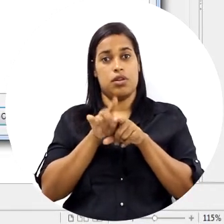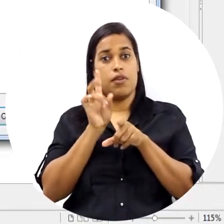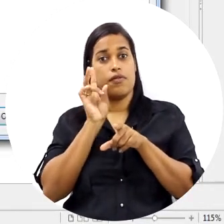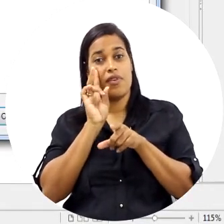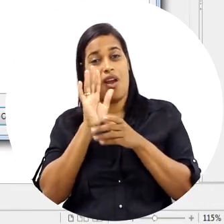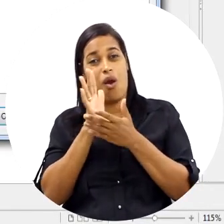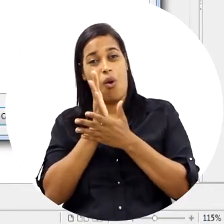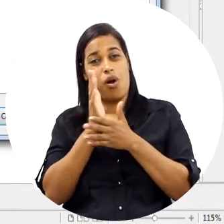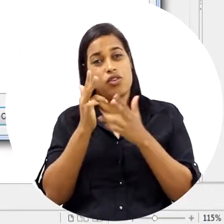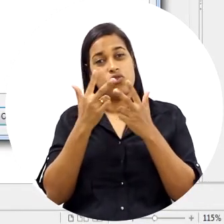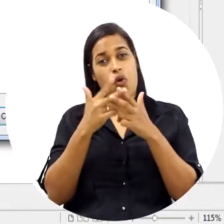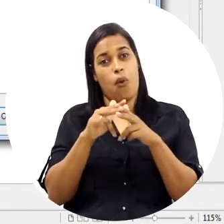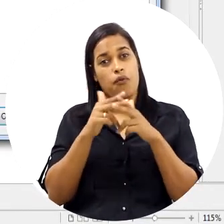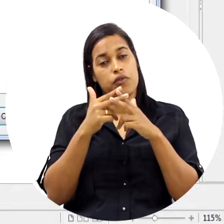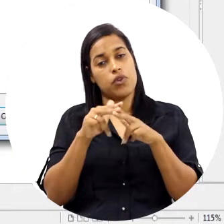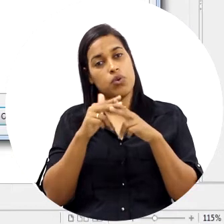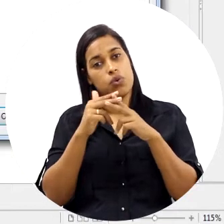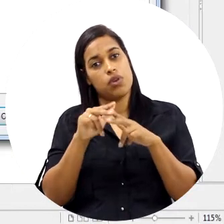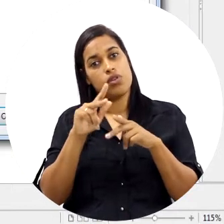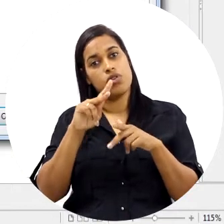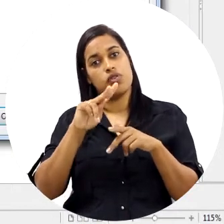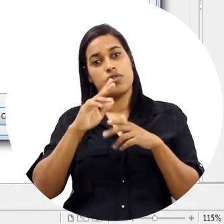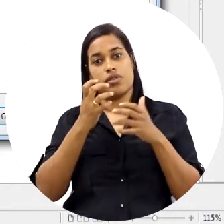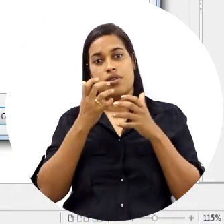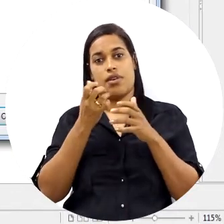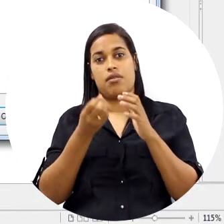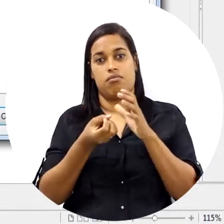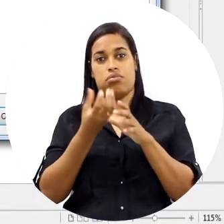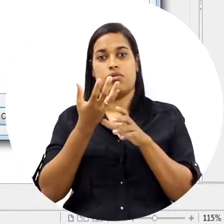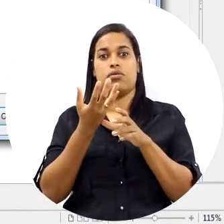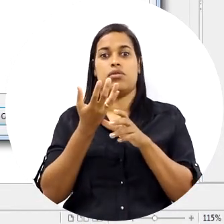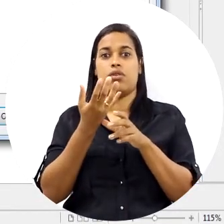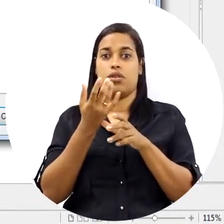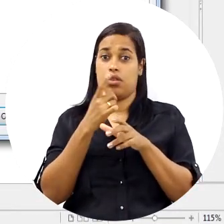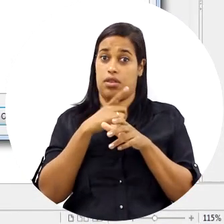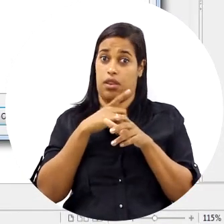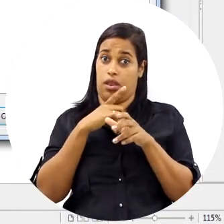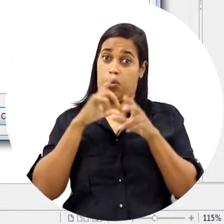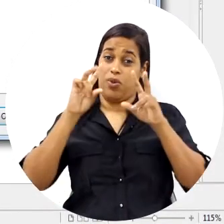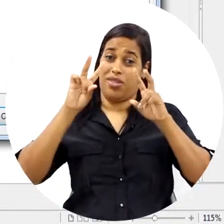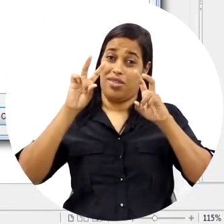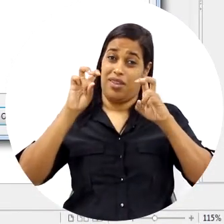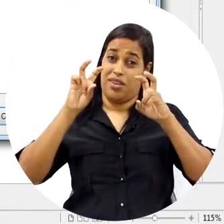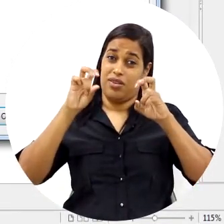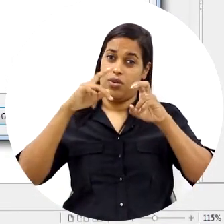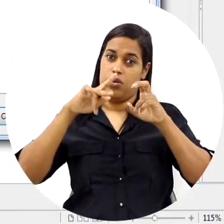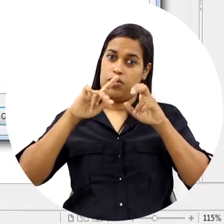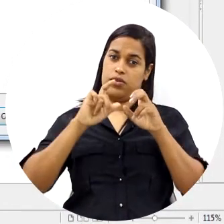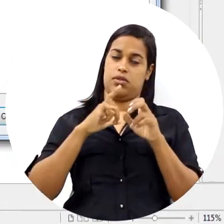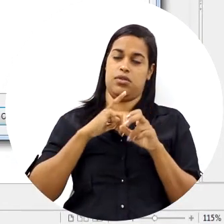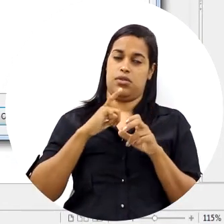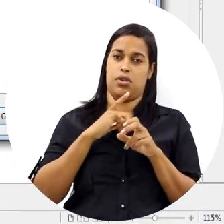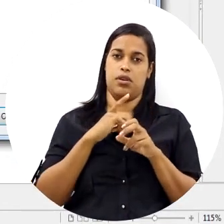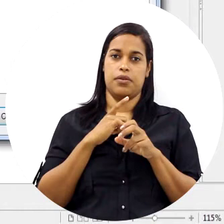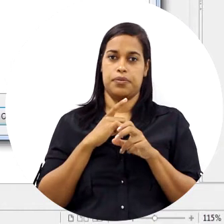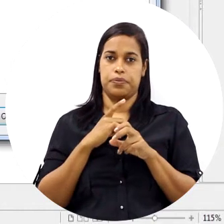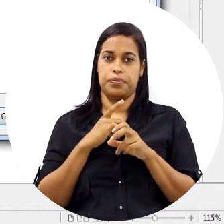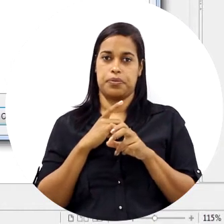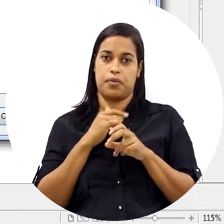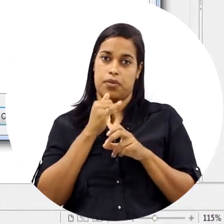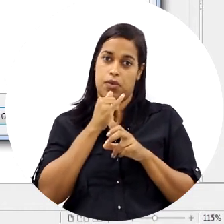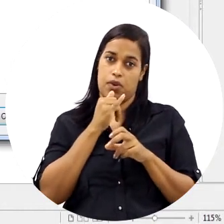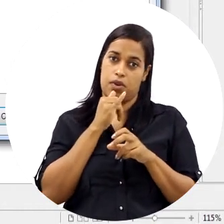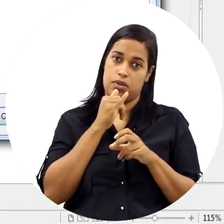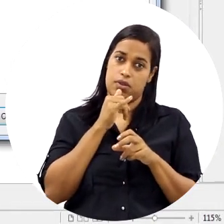várias configurações com relação ao sumário que você deseja criar. Então aqui tem o título, né, o título que você vai dar para o sumário, como já está como